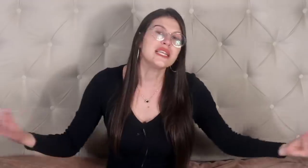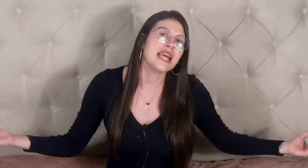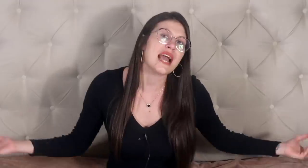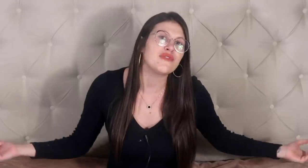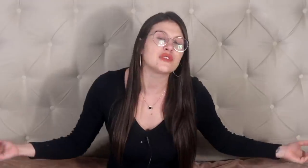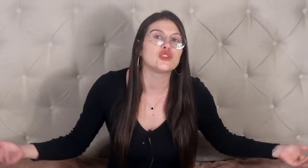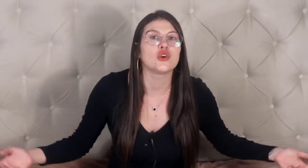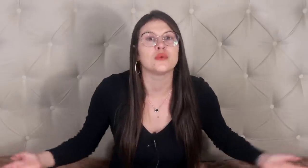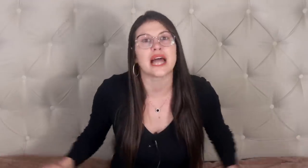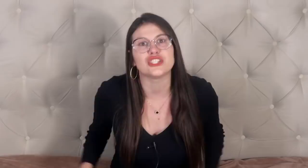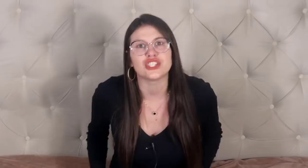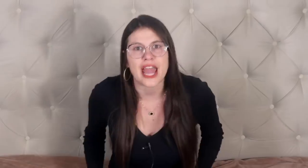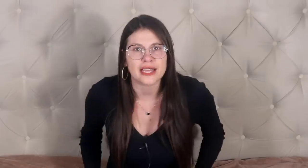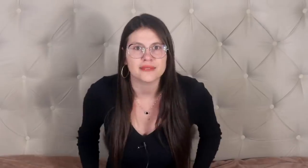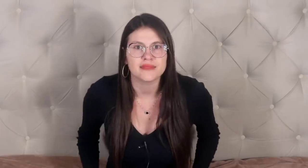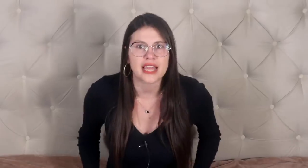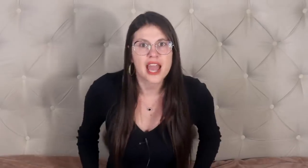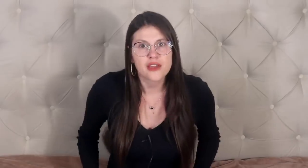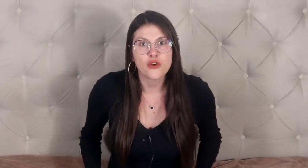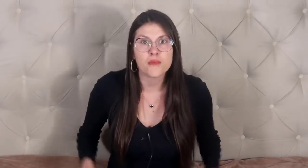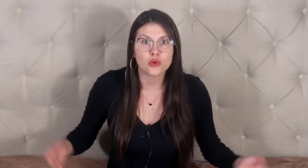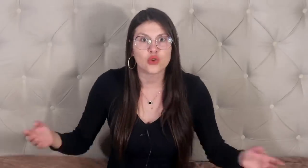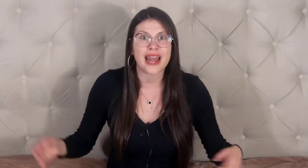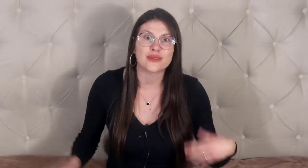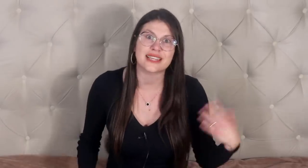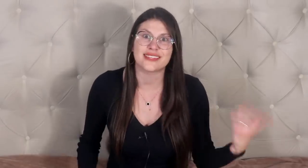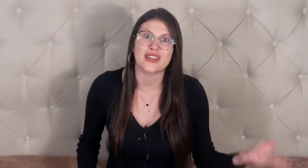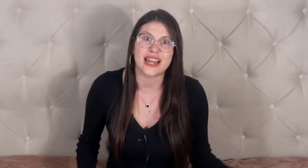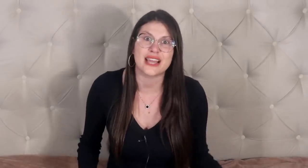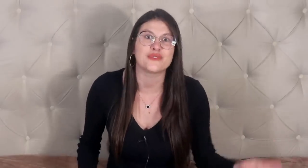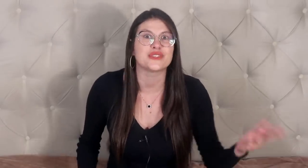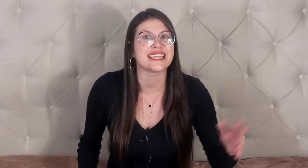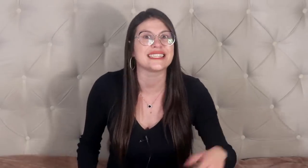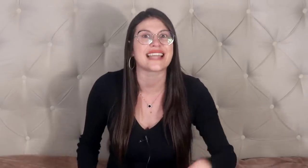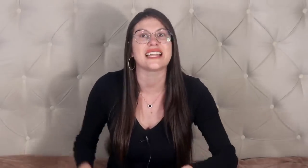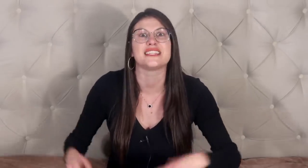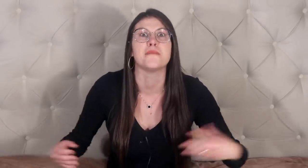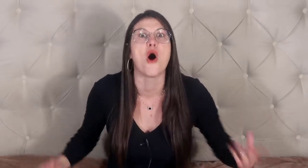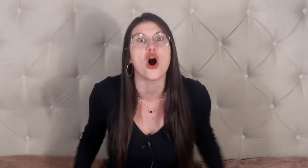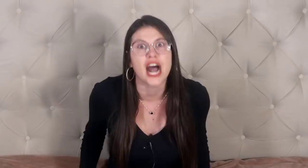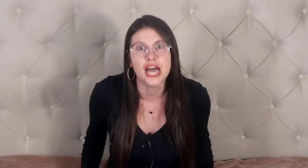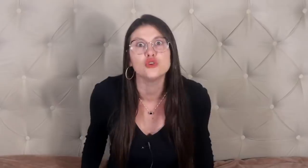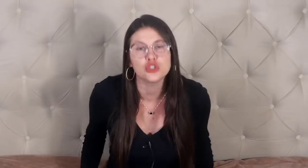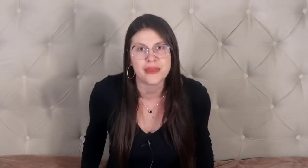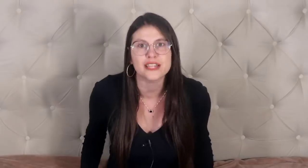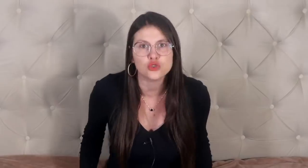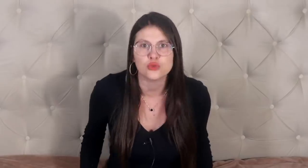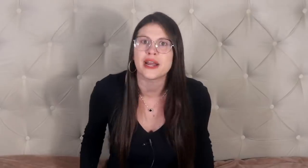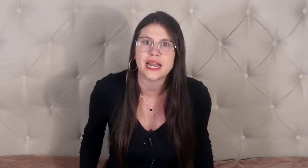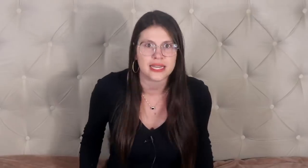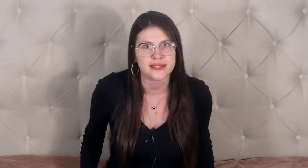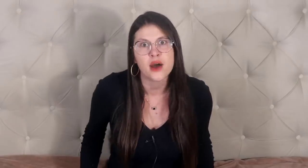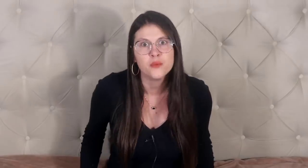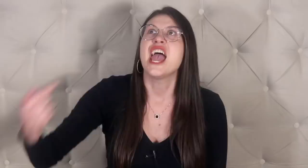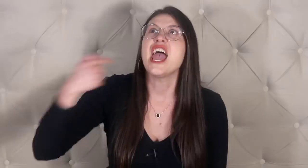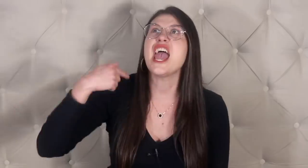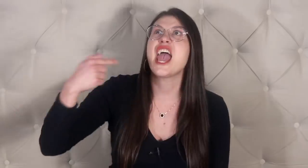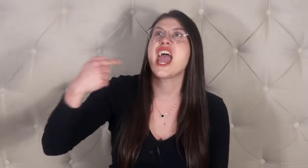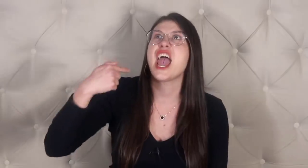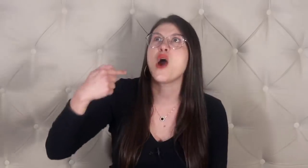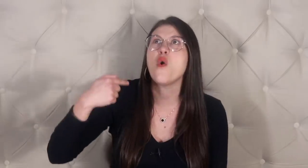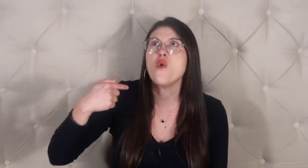2014. O que será que fez o senhor mudar de ideia? Será que foi o Bolsonaro ter sido eleito e vocês estarem se borrando de medo de uma reeleição?